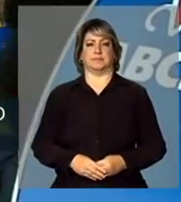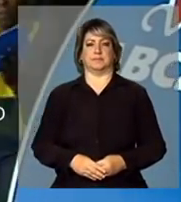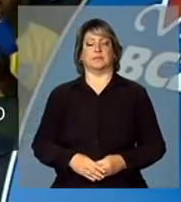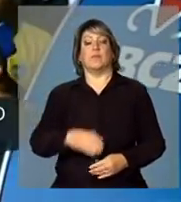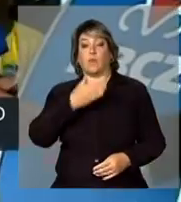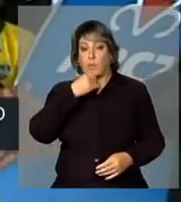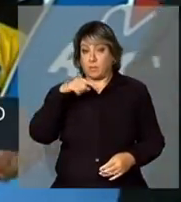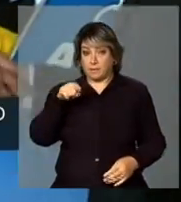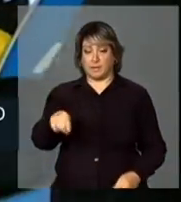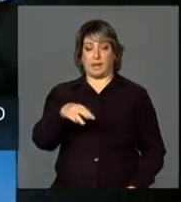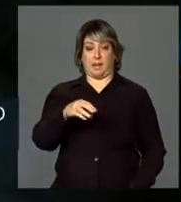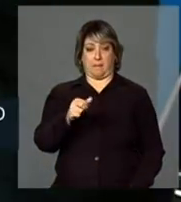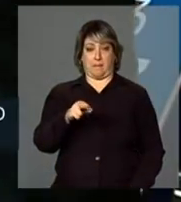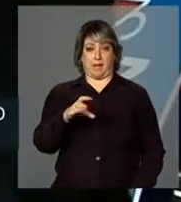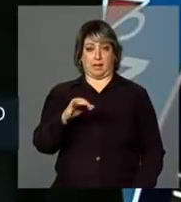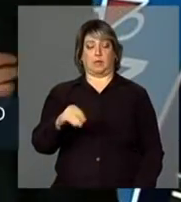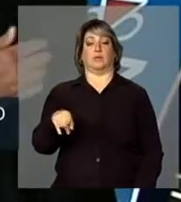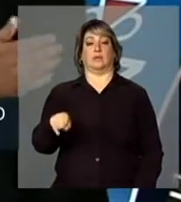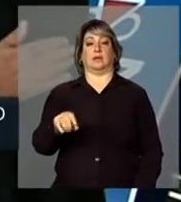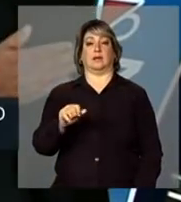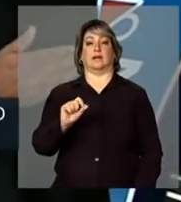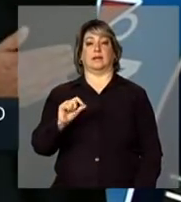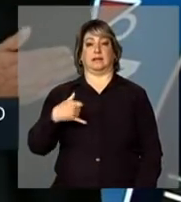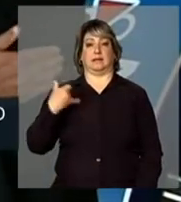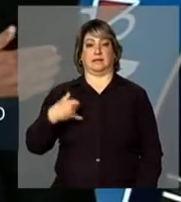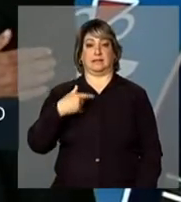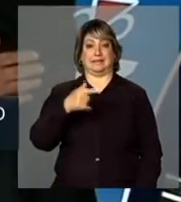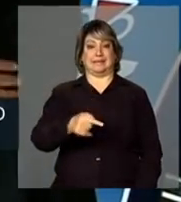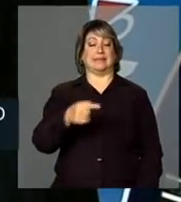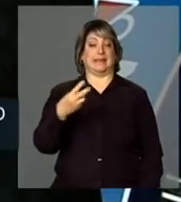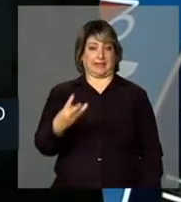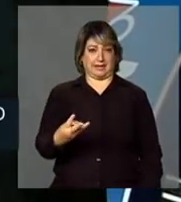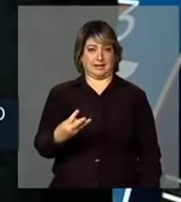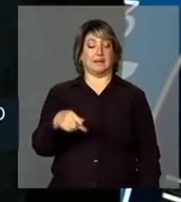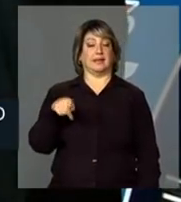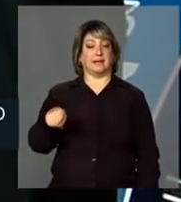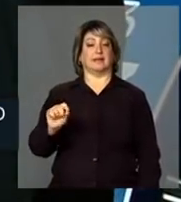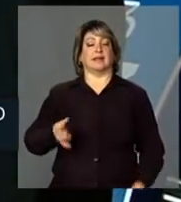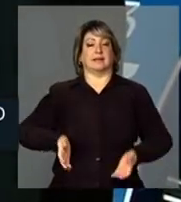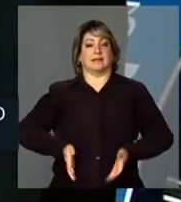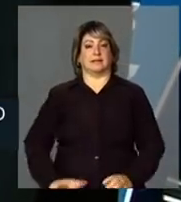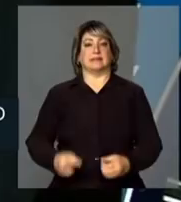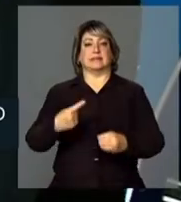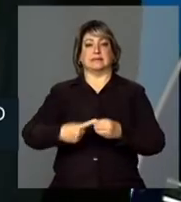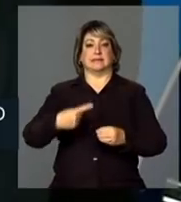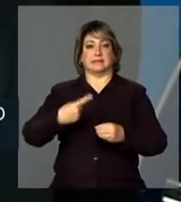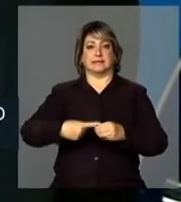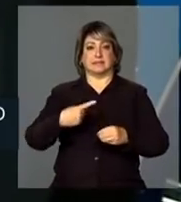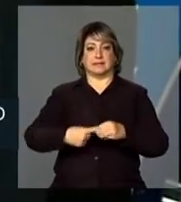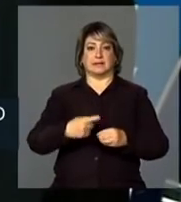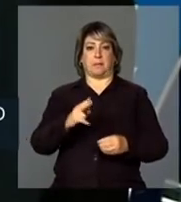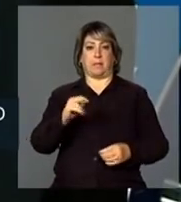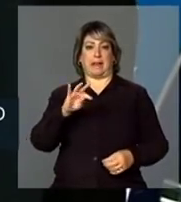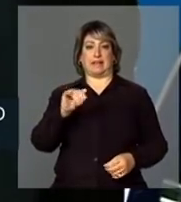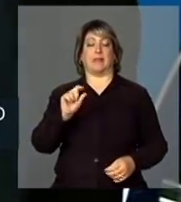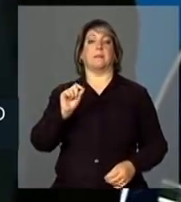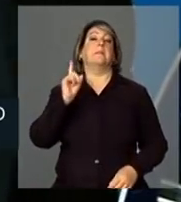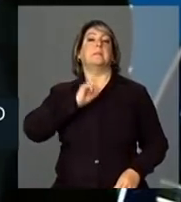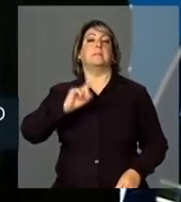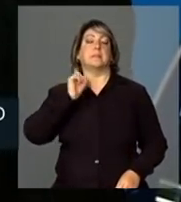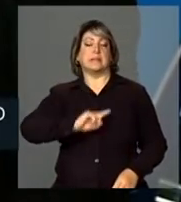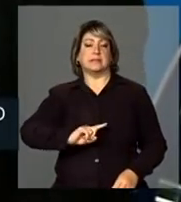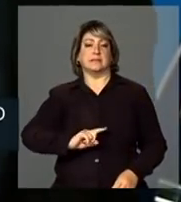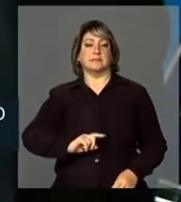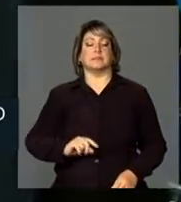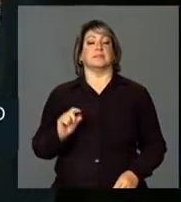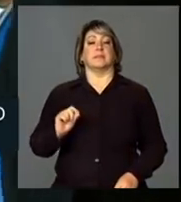O criador Márcio de Rezende Andrade tem 73 anos e é natural da cidade do Prata, Minas Gerais. A